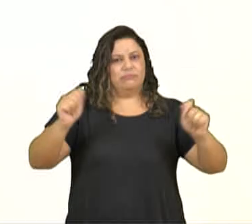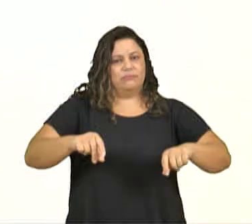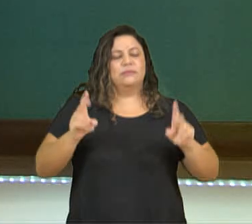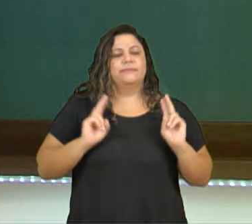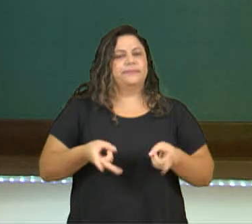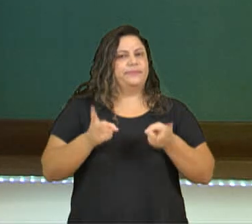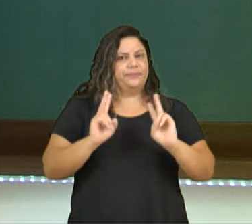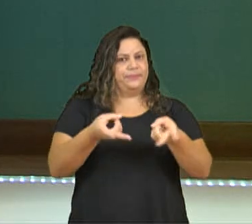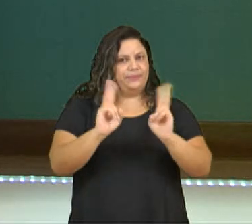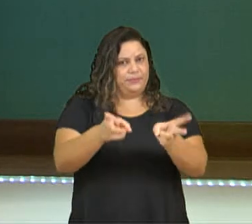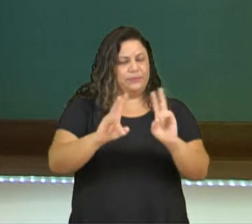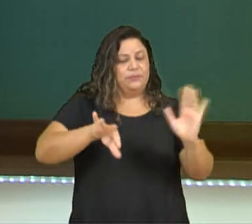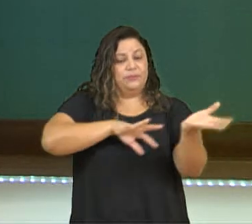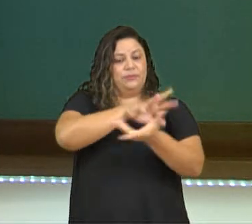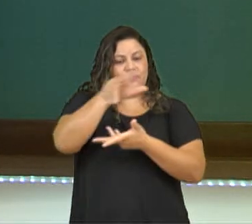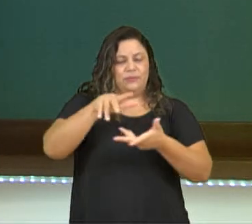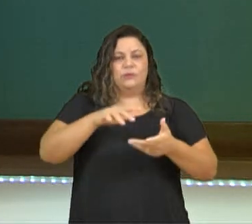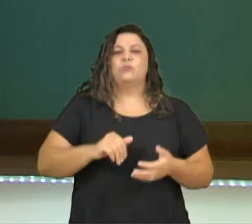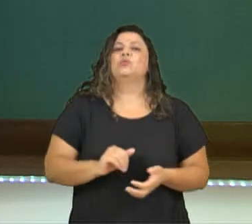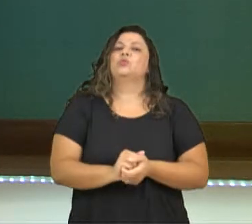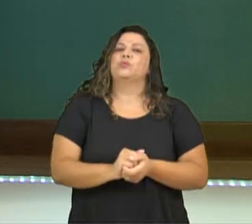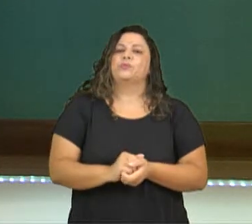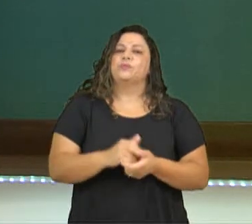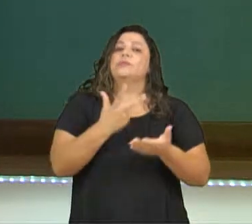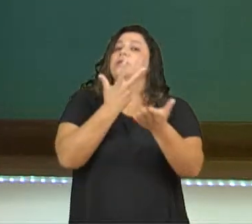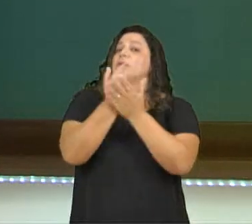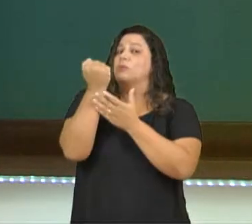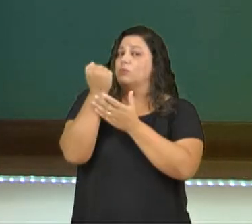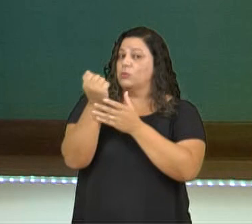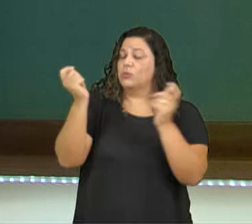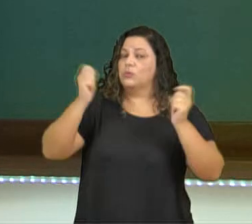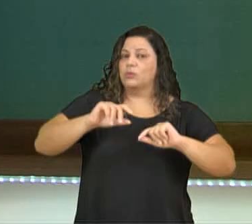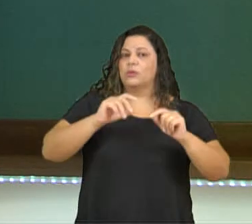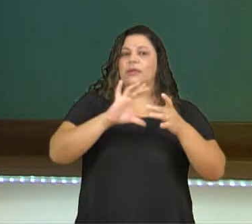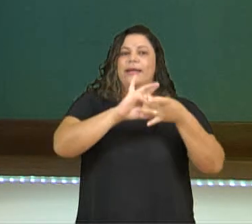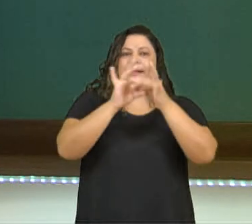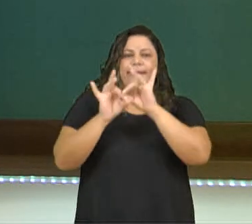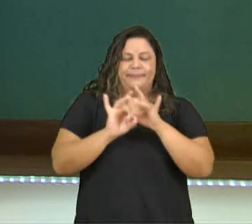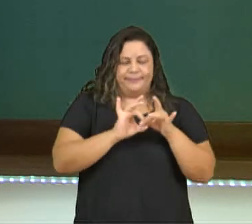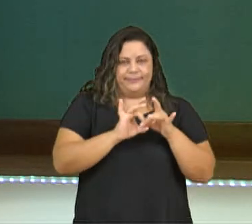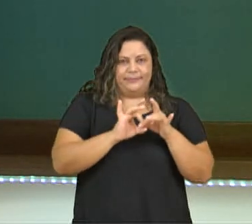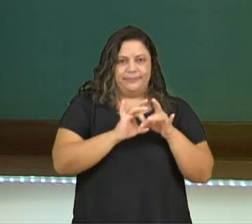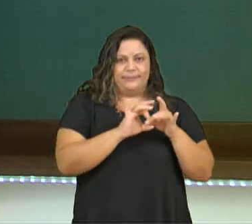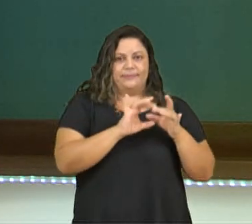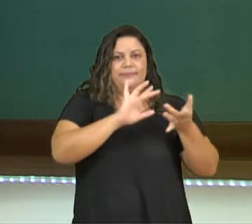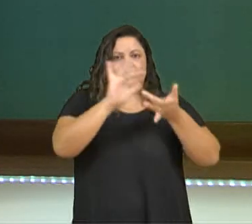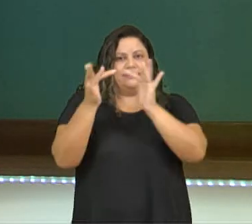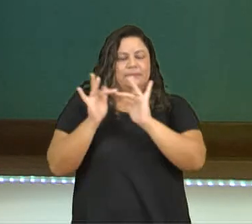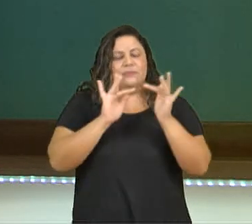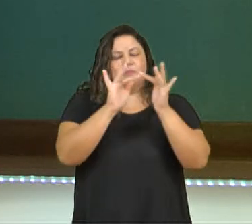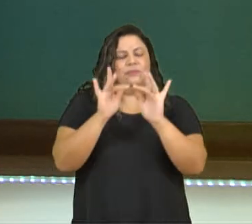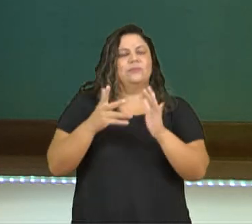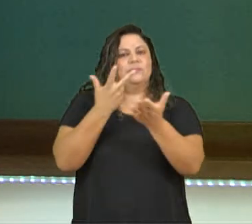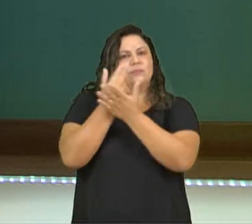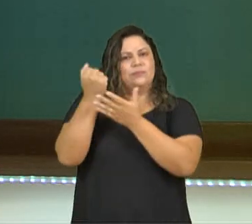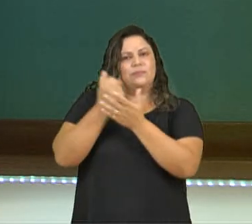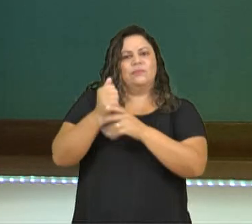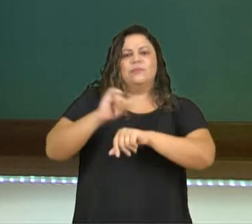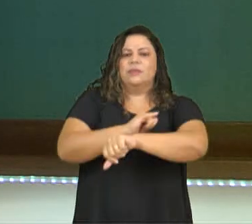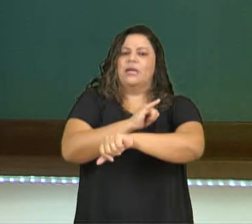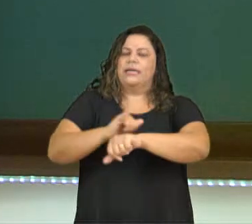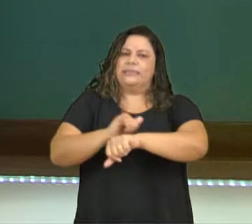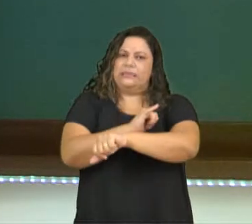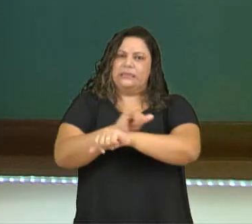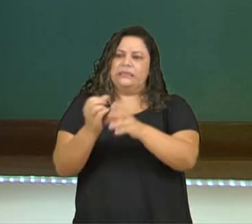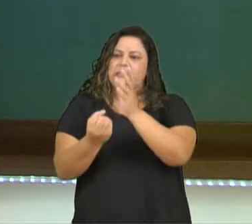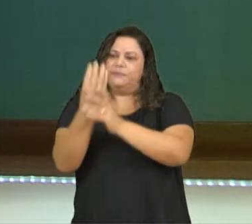pelo mundo. Então, o consumismo ele está associado à sociedade de consumo. Então, são estratégias que surgem a